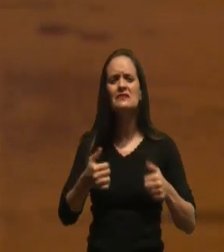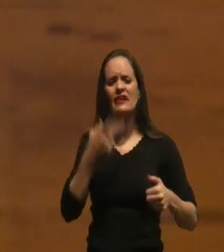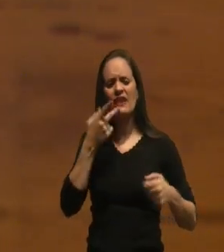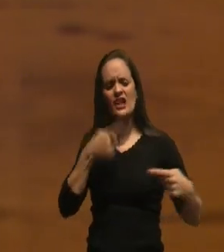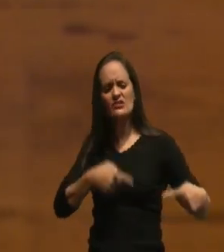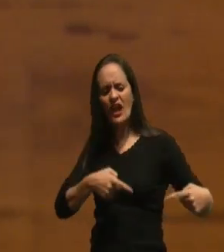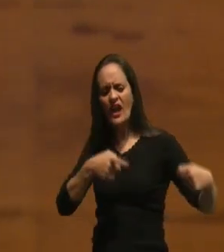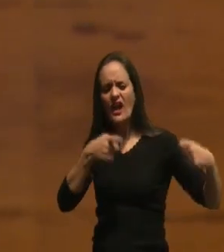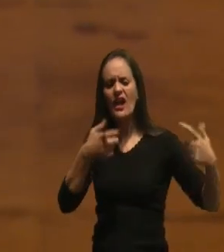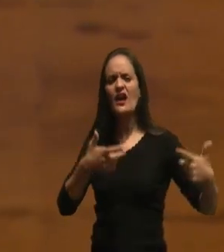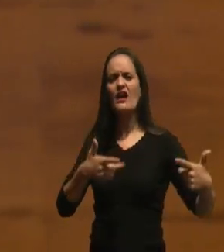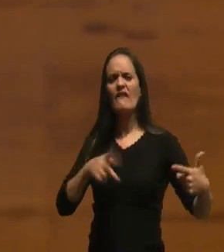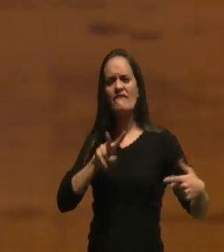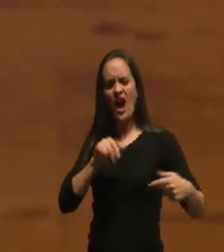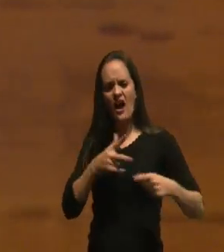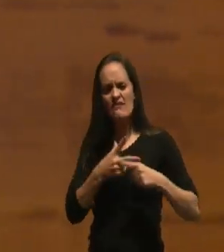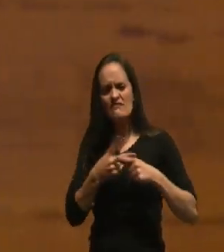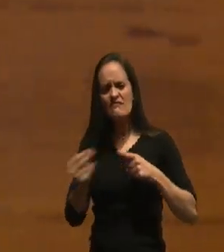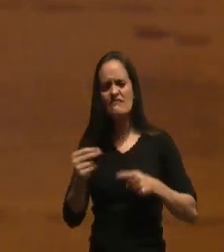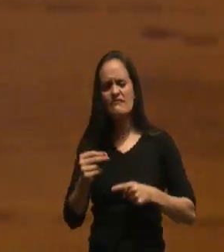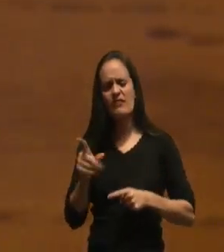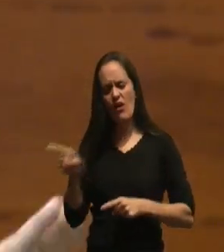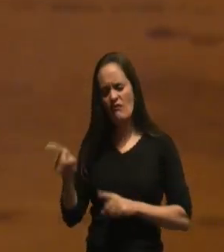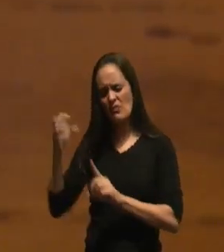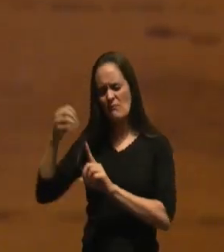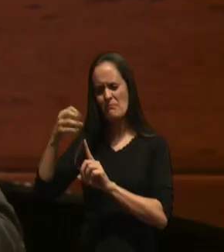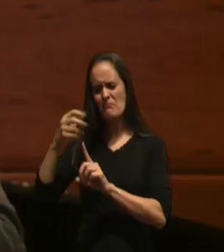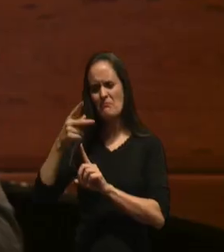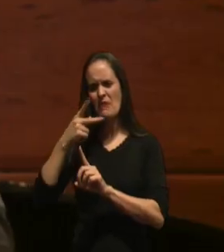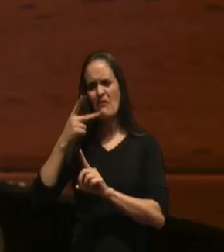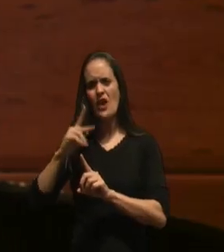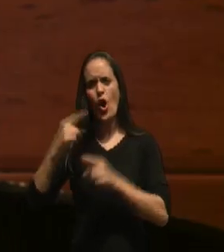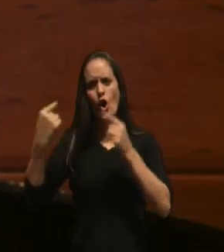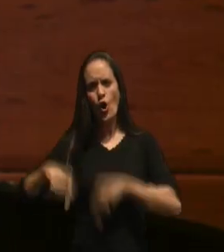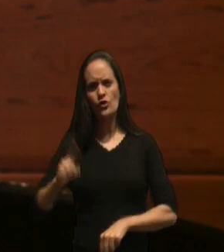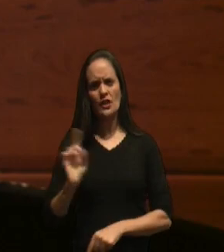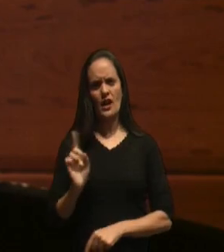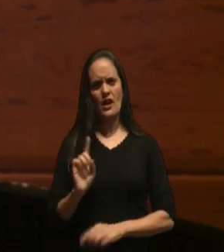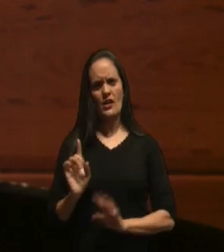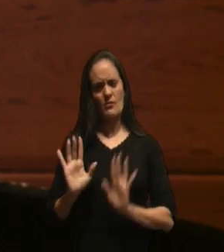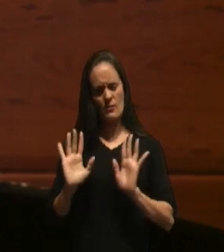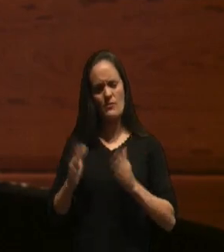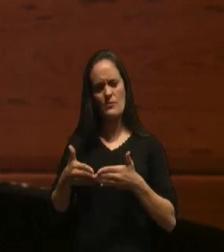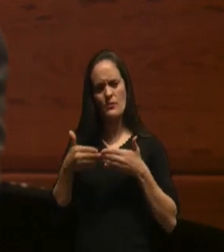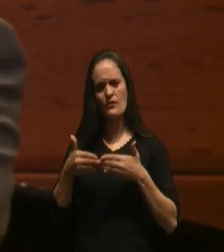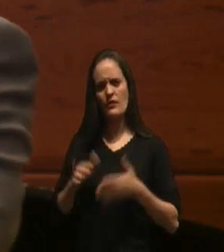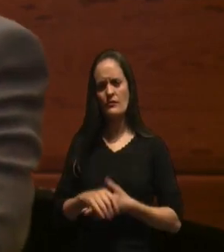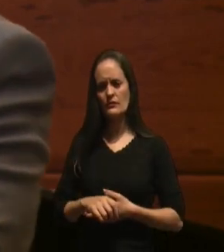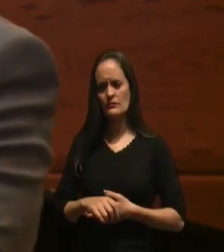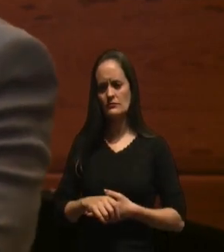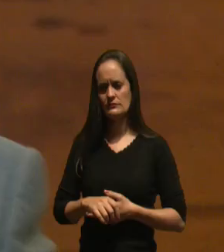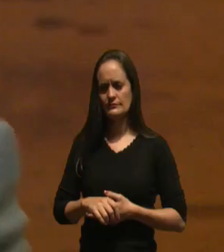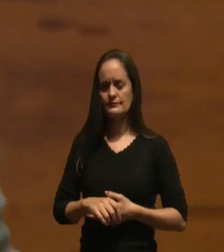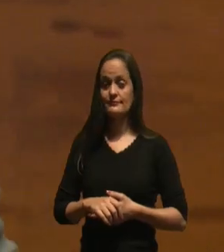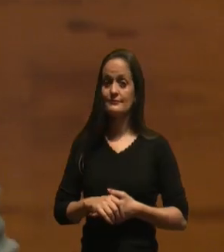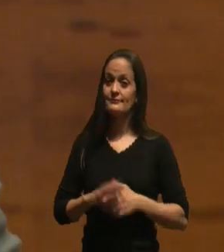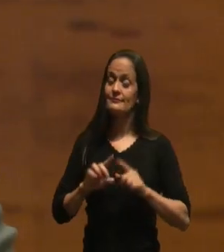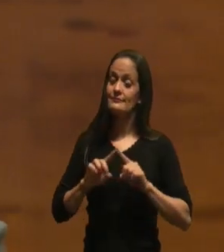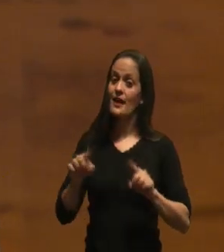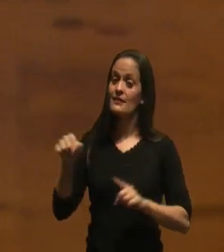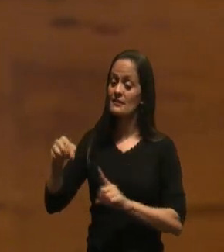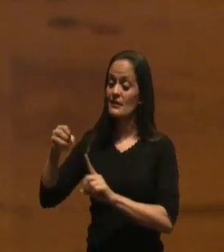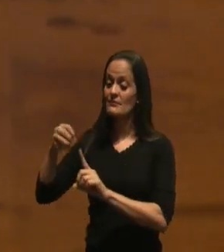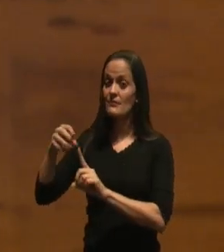o galho aí. Não vai estragar a festa. Cuidado com o que você vai dizer. Mas o homem de Deus,